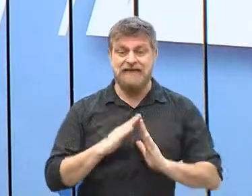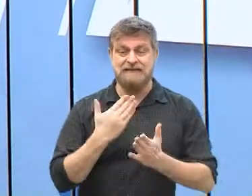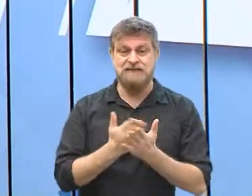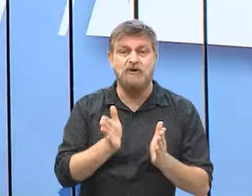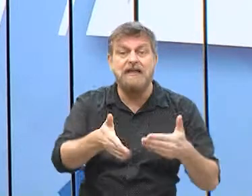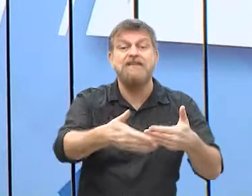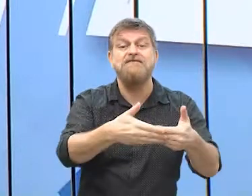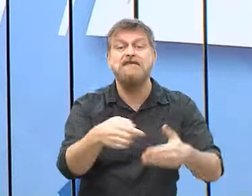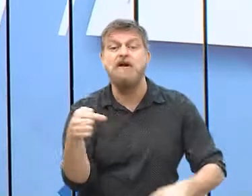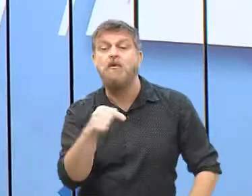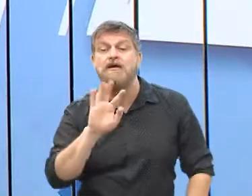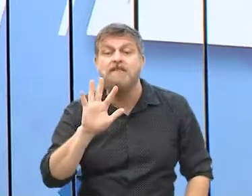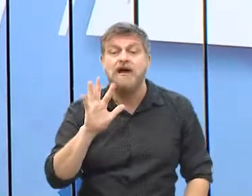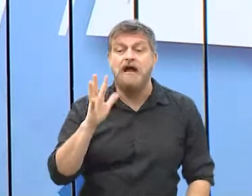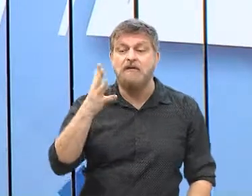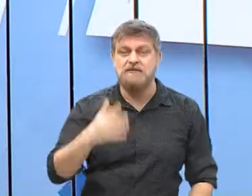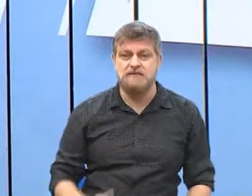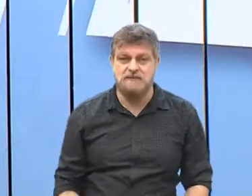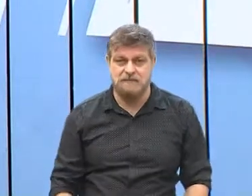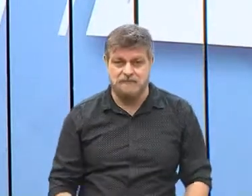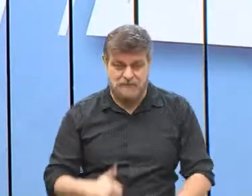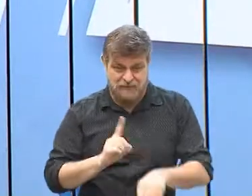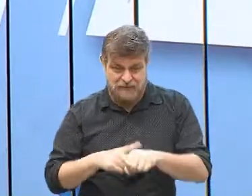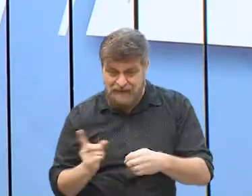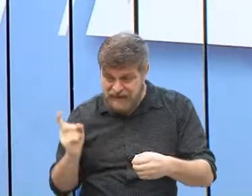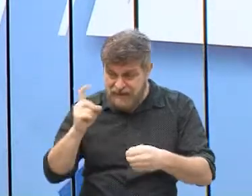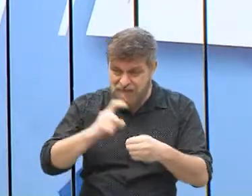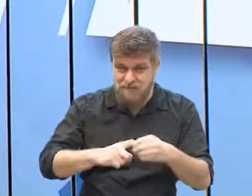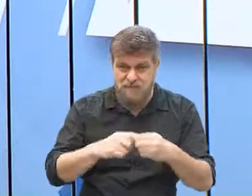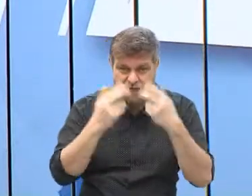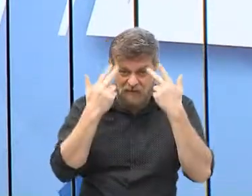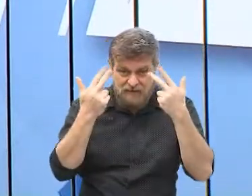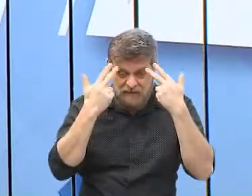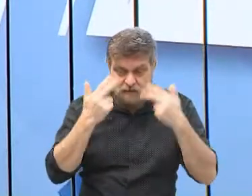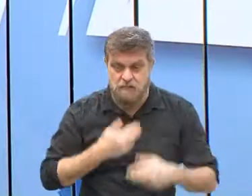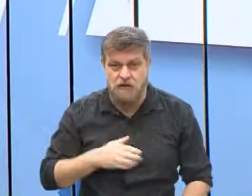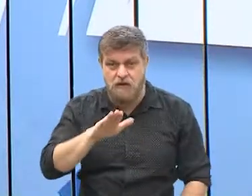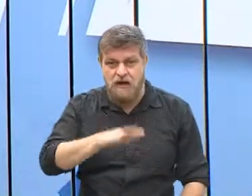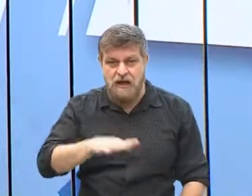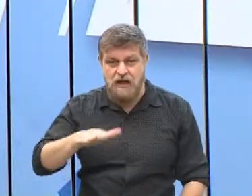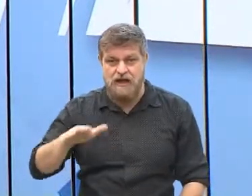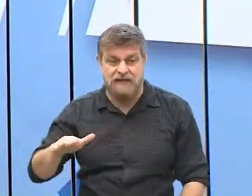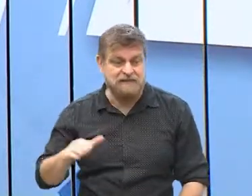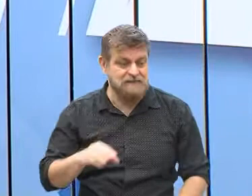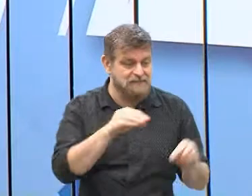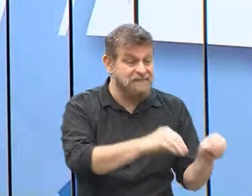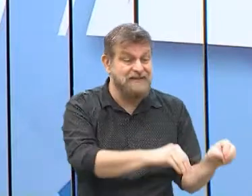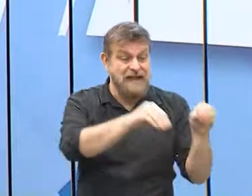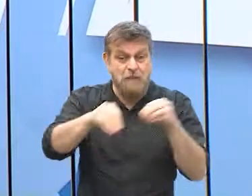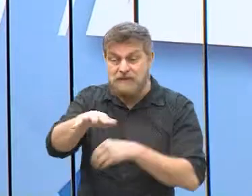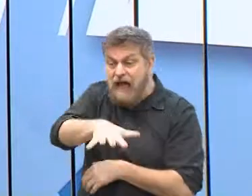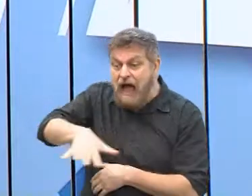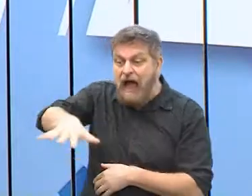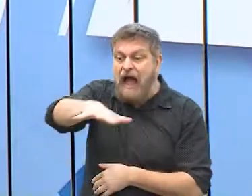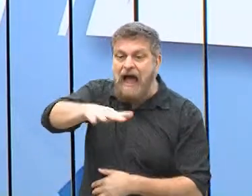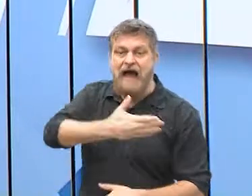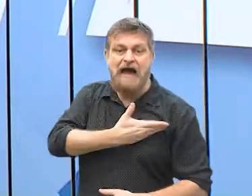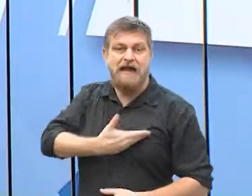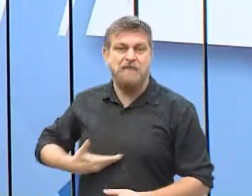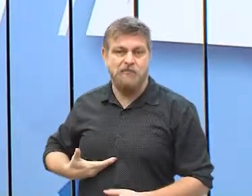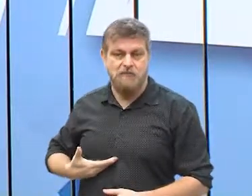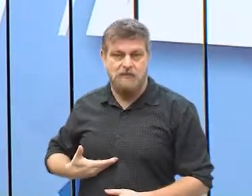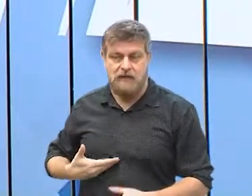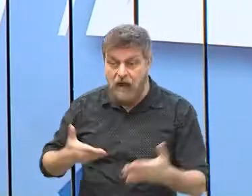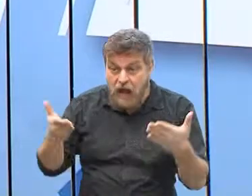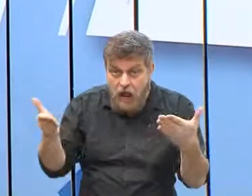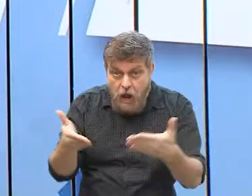o que vai acontecer? Na hora que você voltar à normalidade, essas crianças vão ter que ser abrigadas pelo poder público. E a rede pública municipal